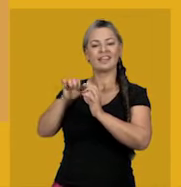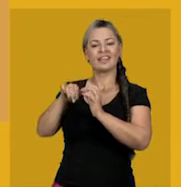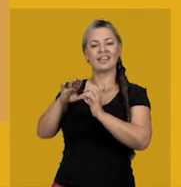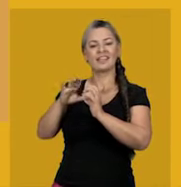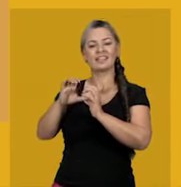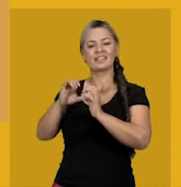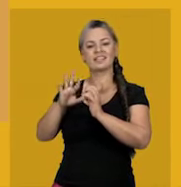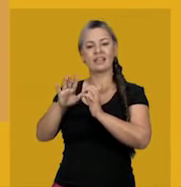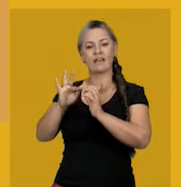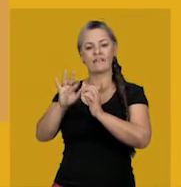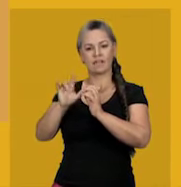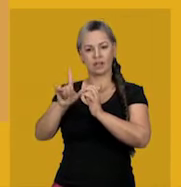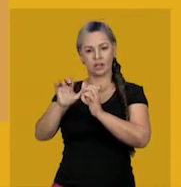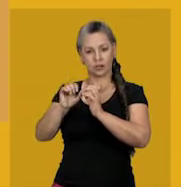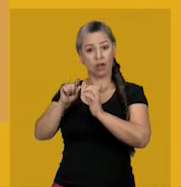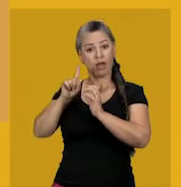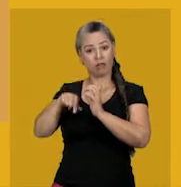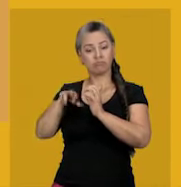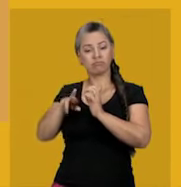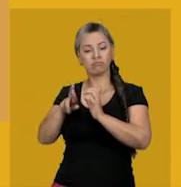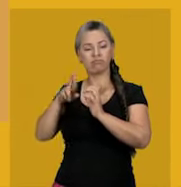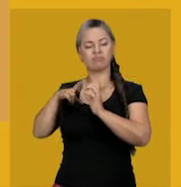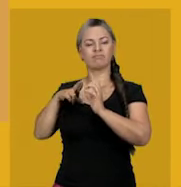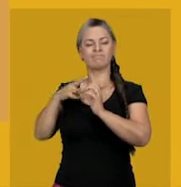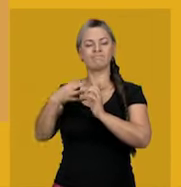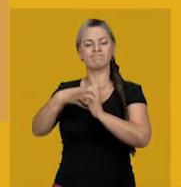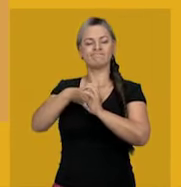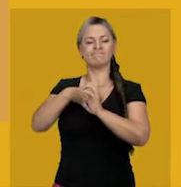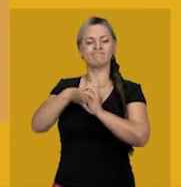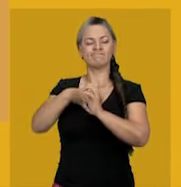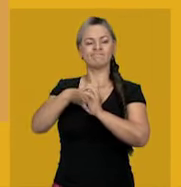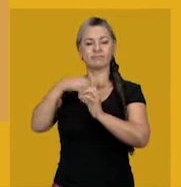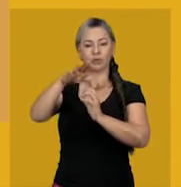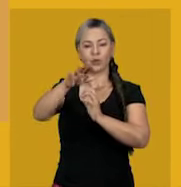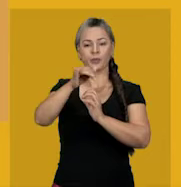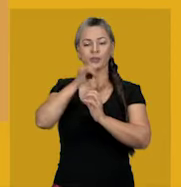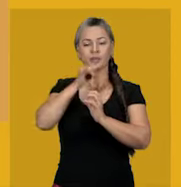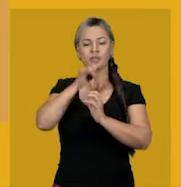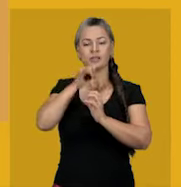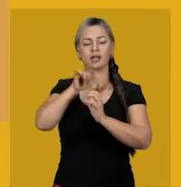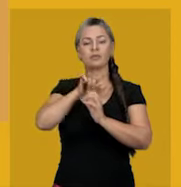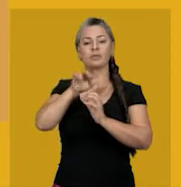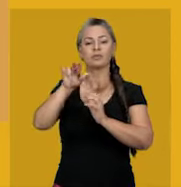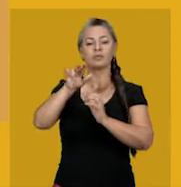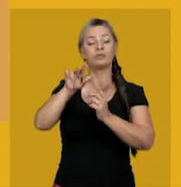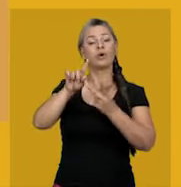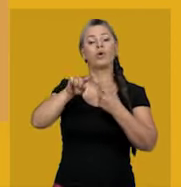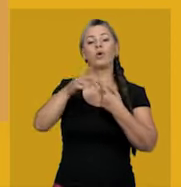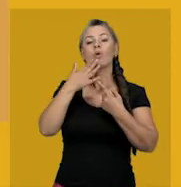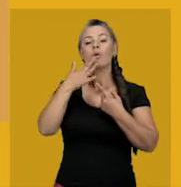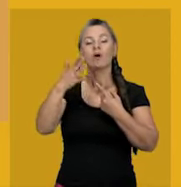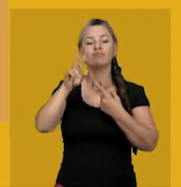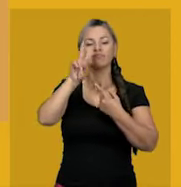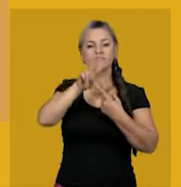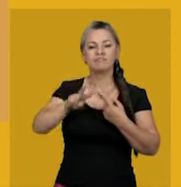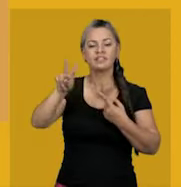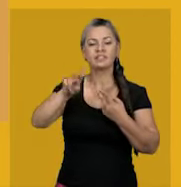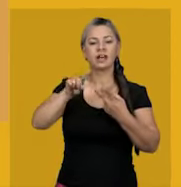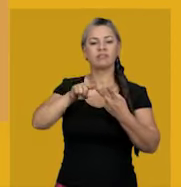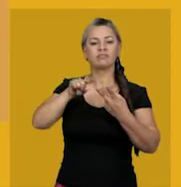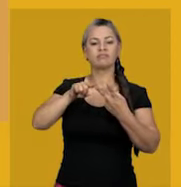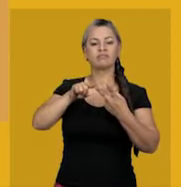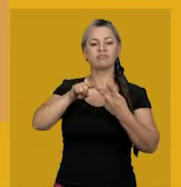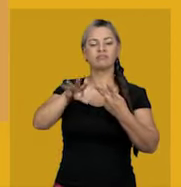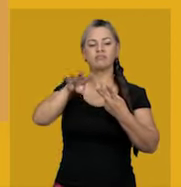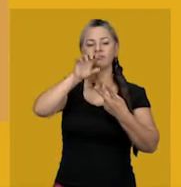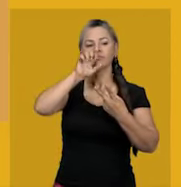as áreas responsáveis pelos sentidos. Quais são os nossos sentidos? A visão, a audição, o olfato,